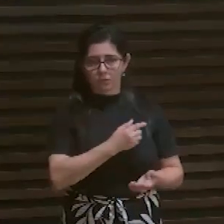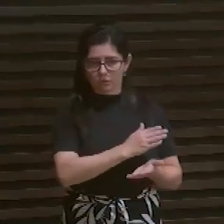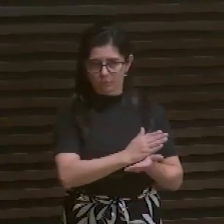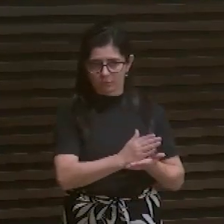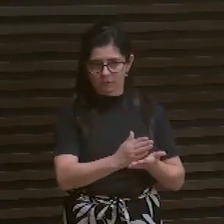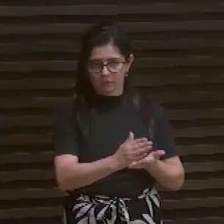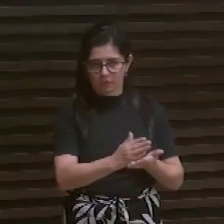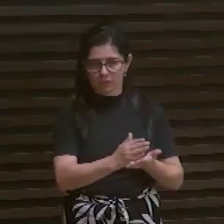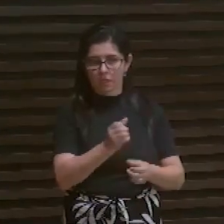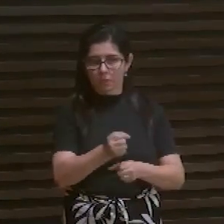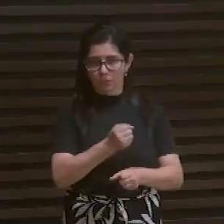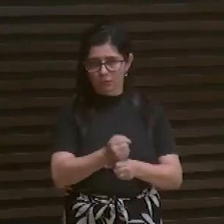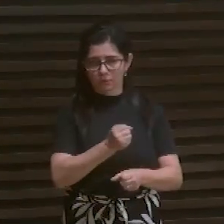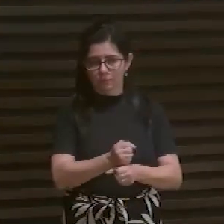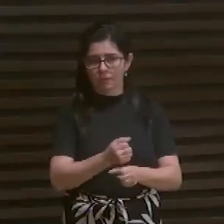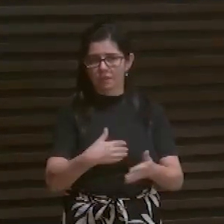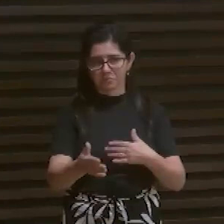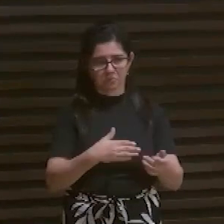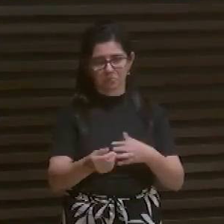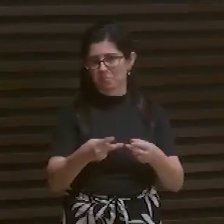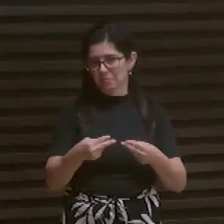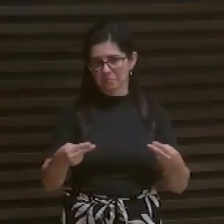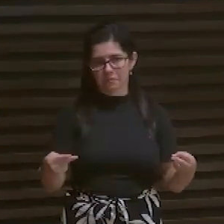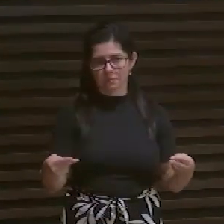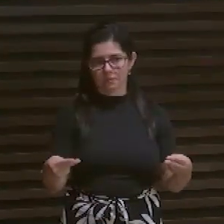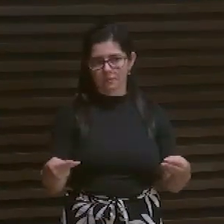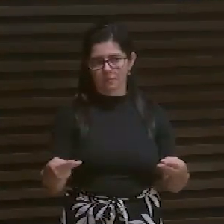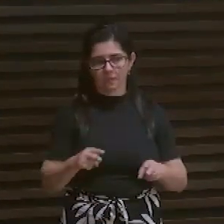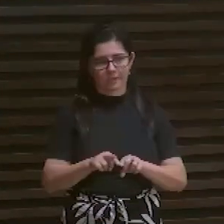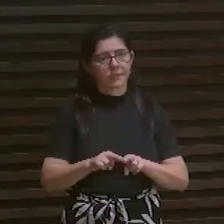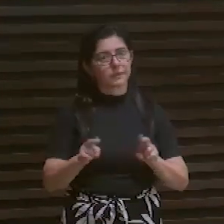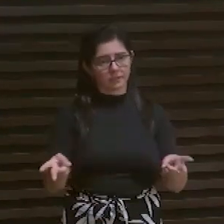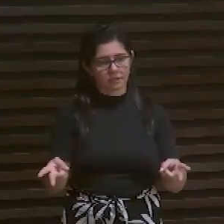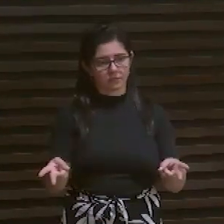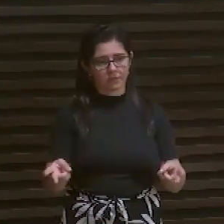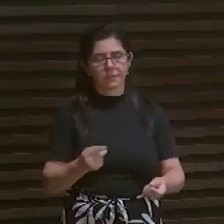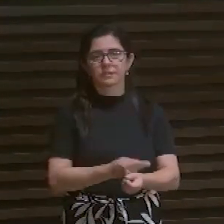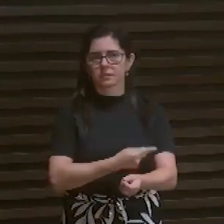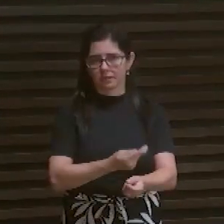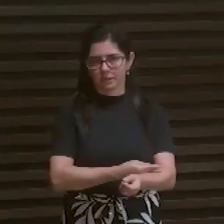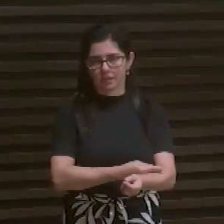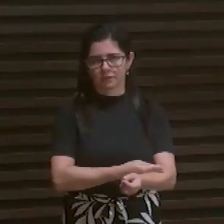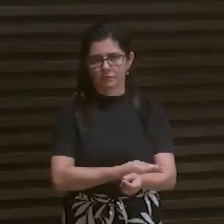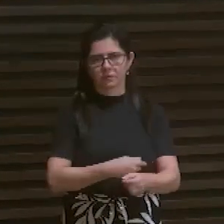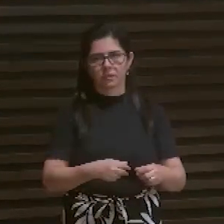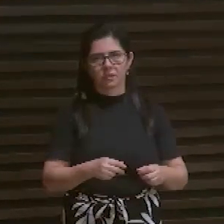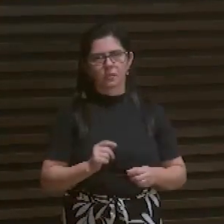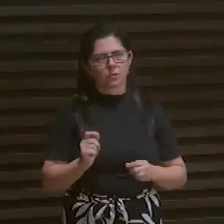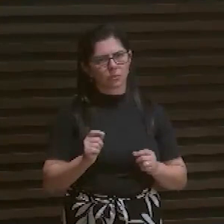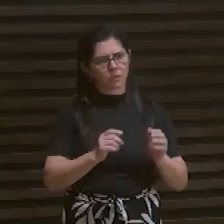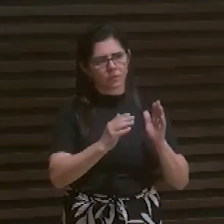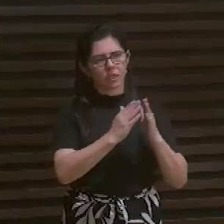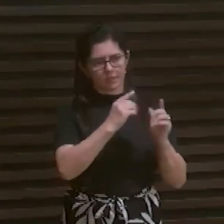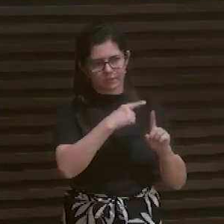alguma coisa que não é isso, está errado. Nós vamos ver agora. Quando a igreja ou seus membros abandonam essa